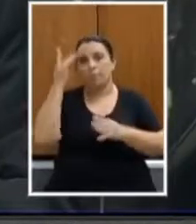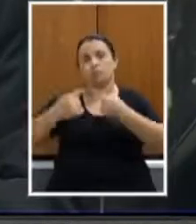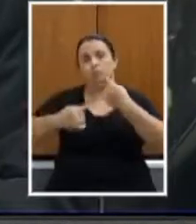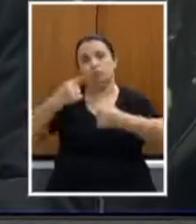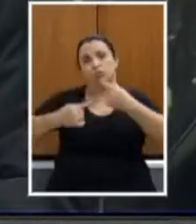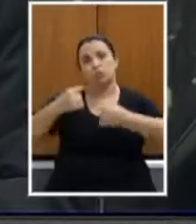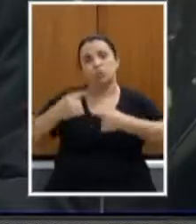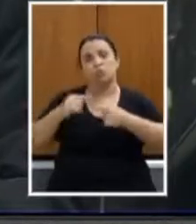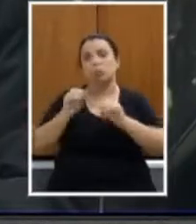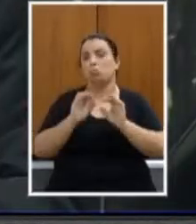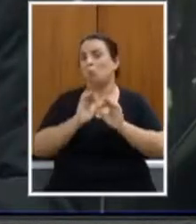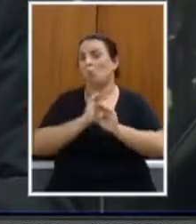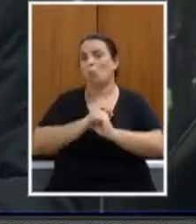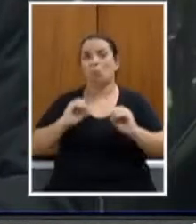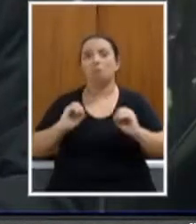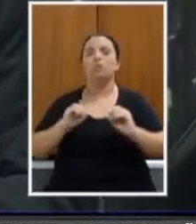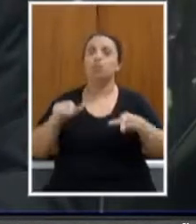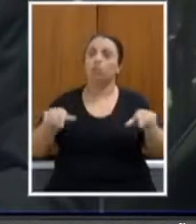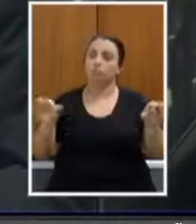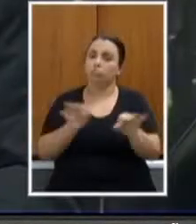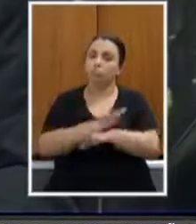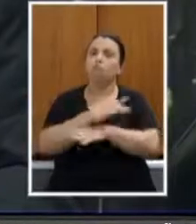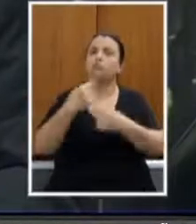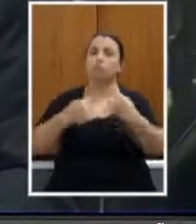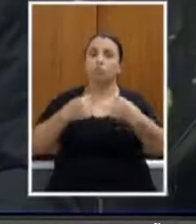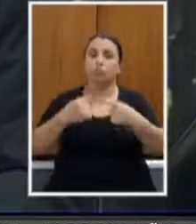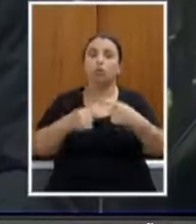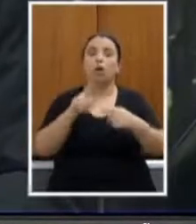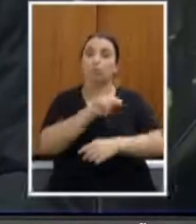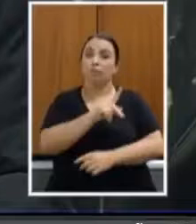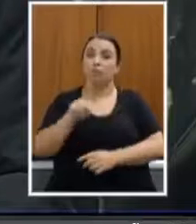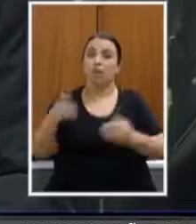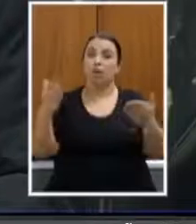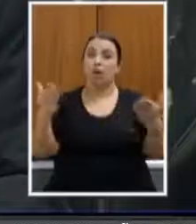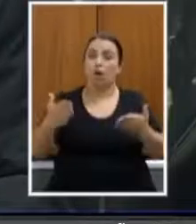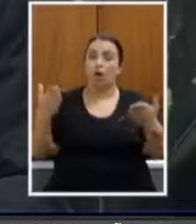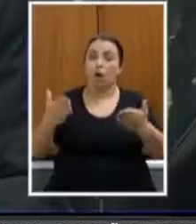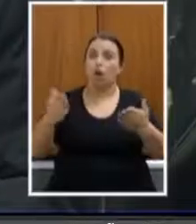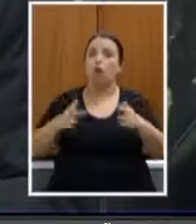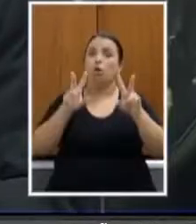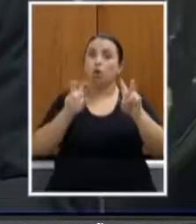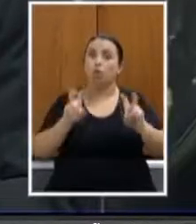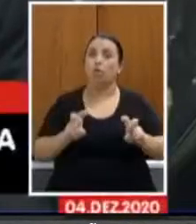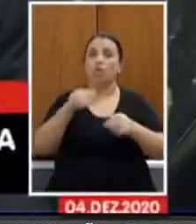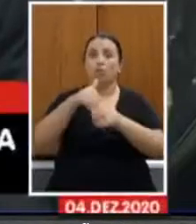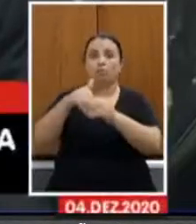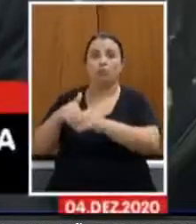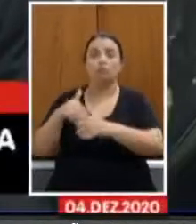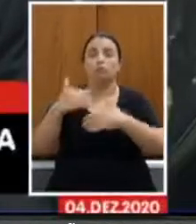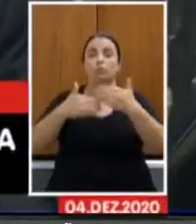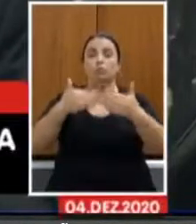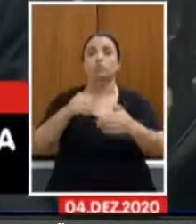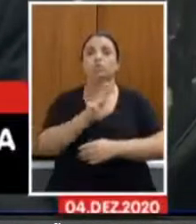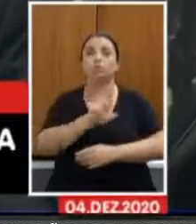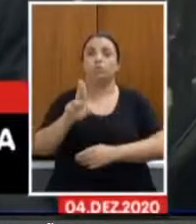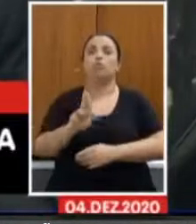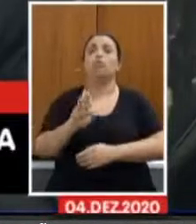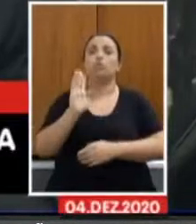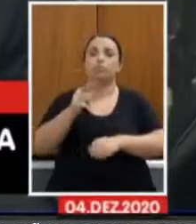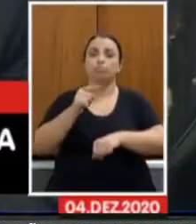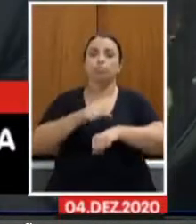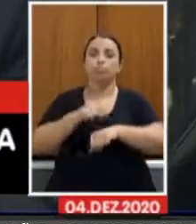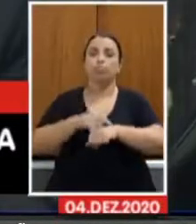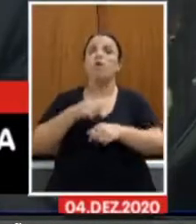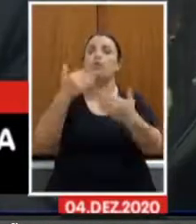inscritos, encerra-se a discussão. A presidência vai submeter a matéria à votação pelo processo nominal. Em votação